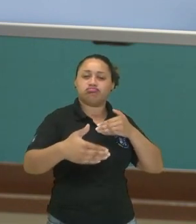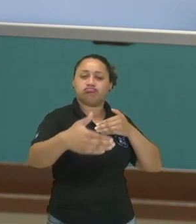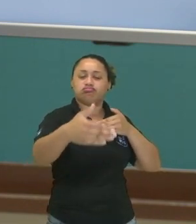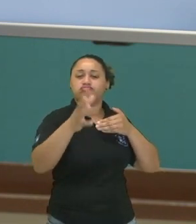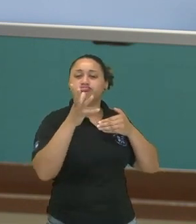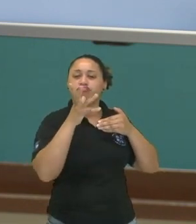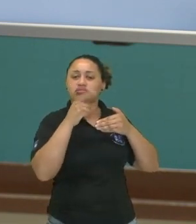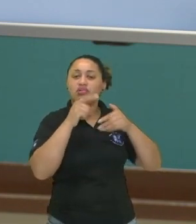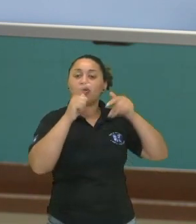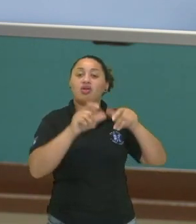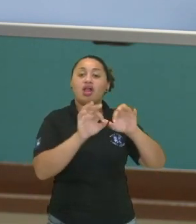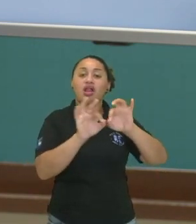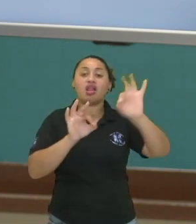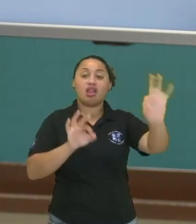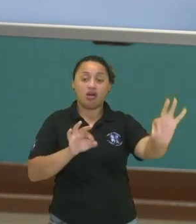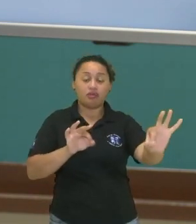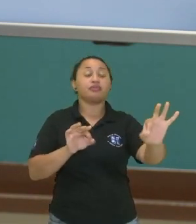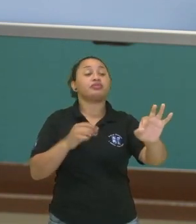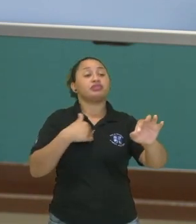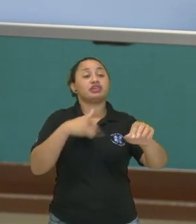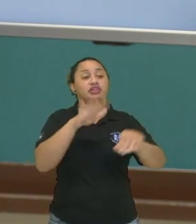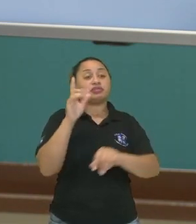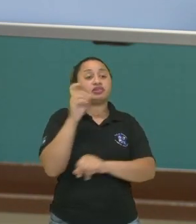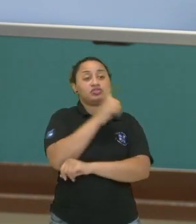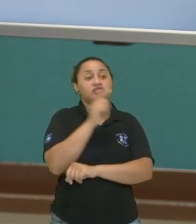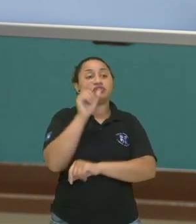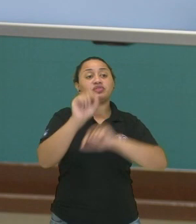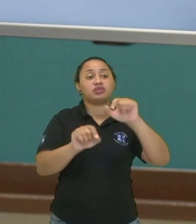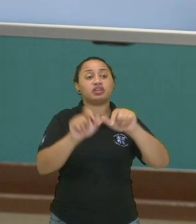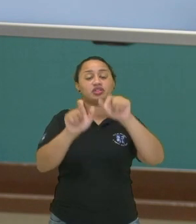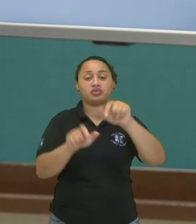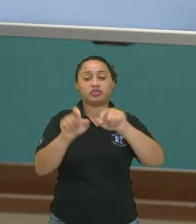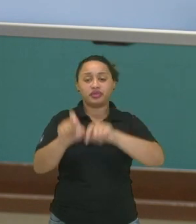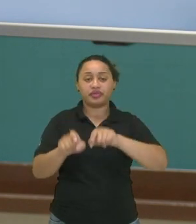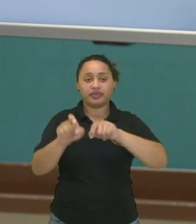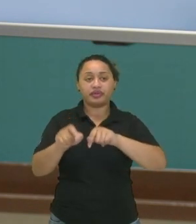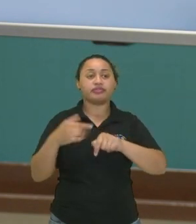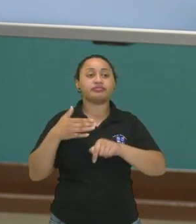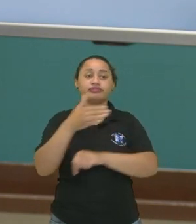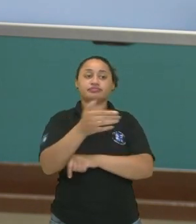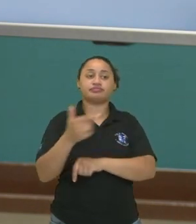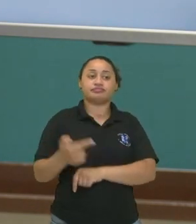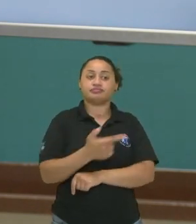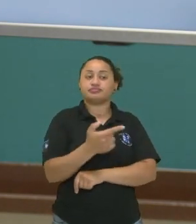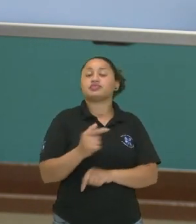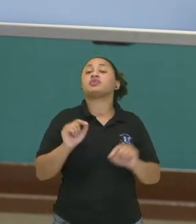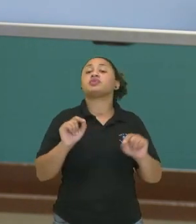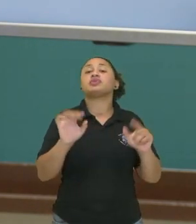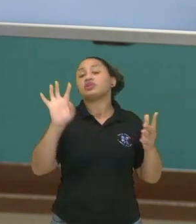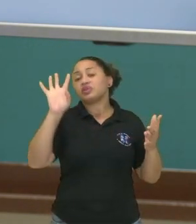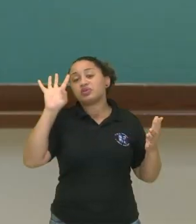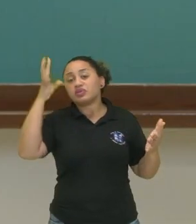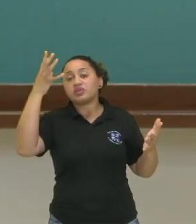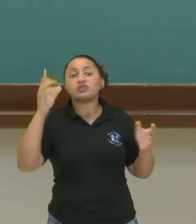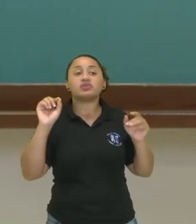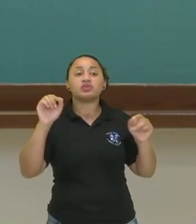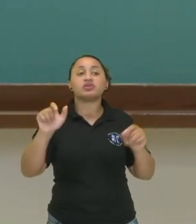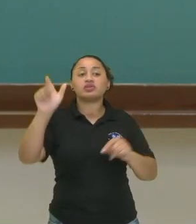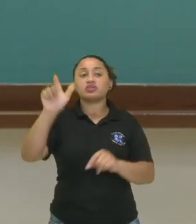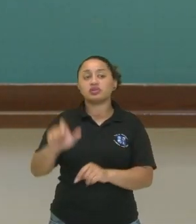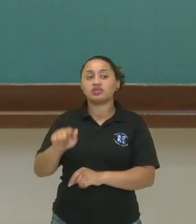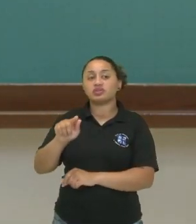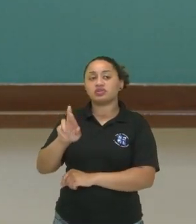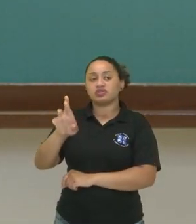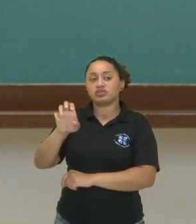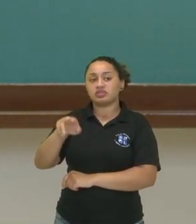locais distantes, tornavam cada vez mais difícil a participação dos camponeses na infantaria. Qual foi a solução? Um general, no ano